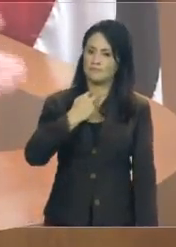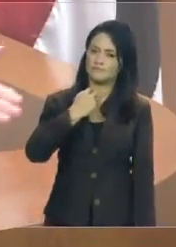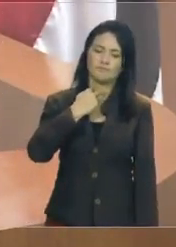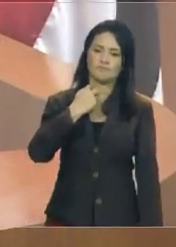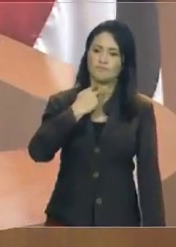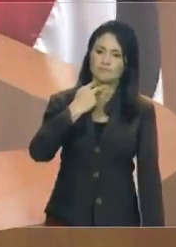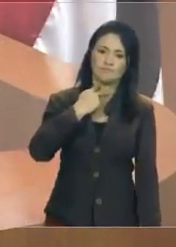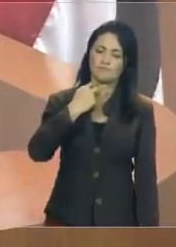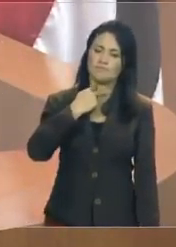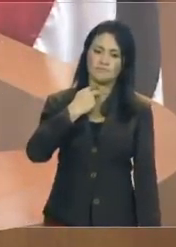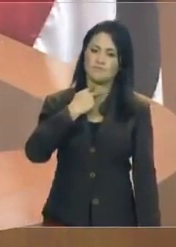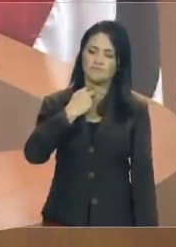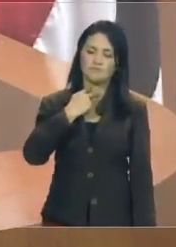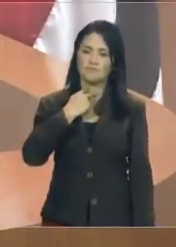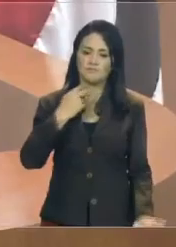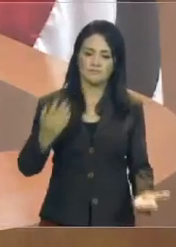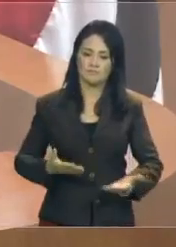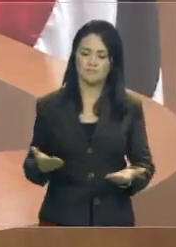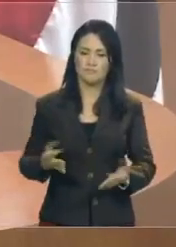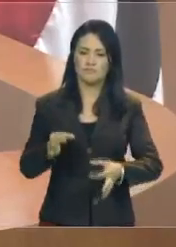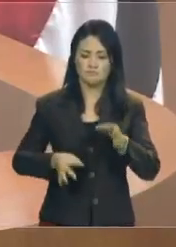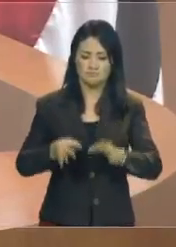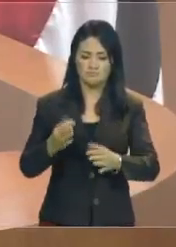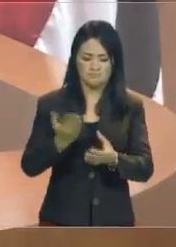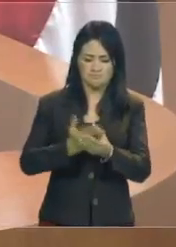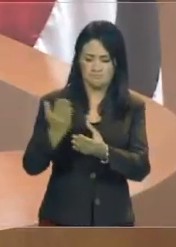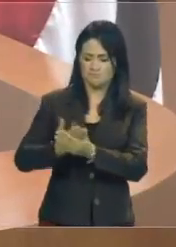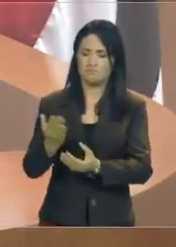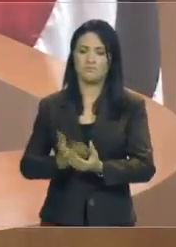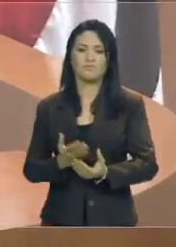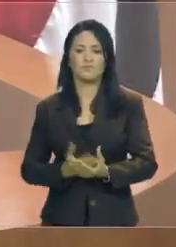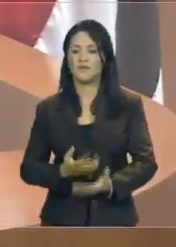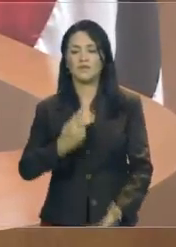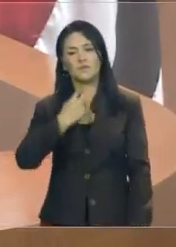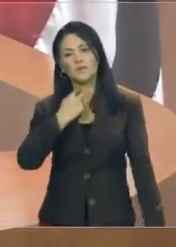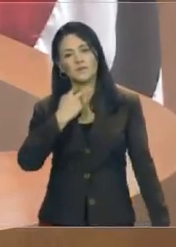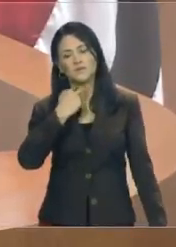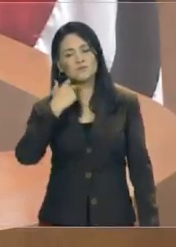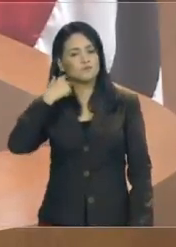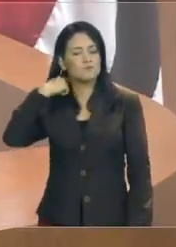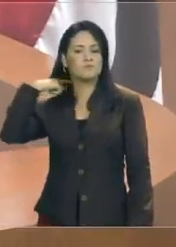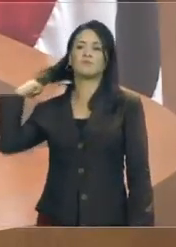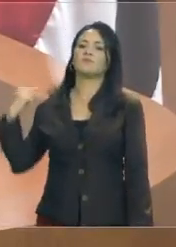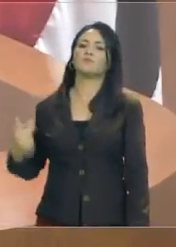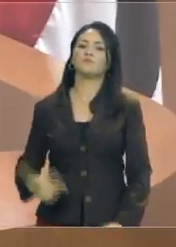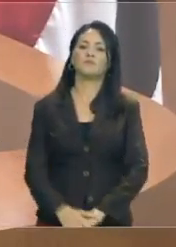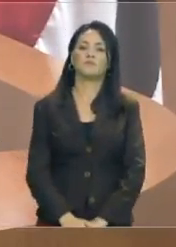agora jurídica de presidir sequer a Câmara, de sequer segurar o mandato, quanto